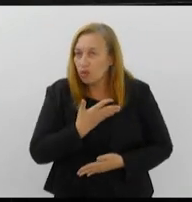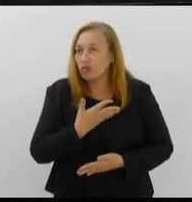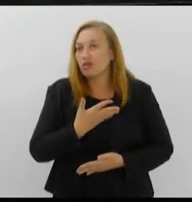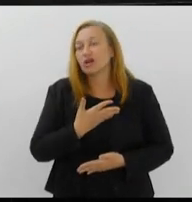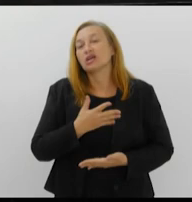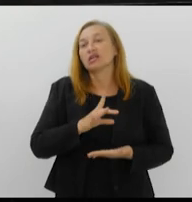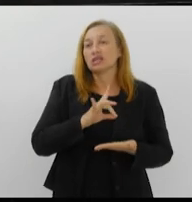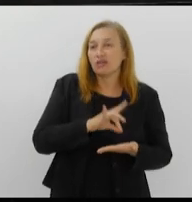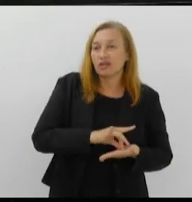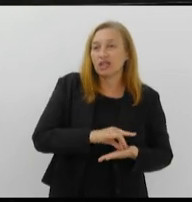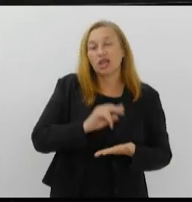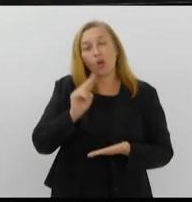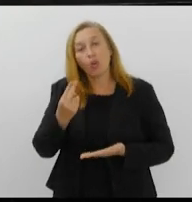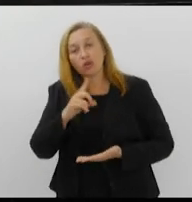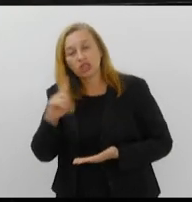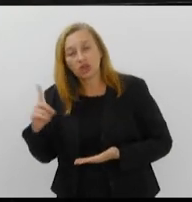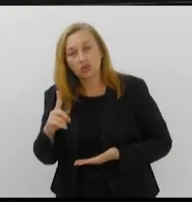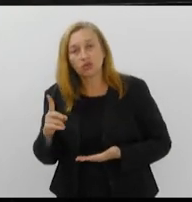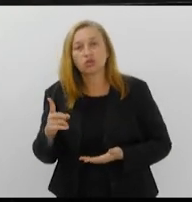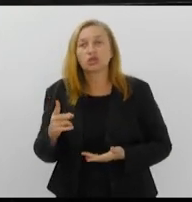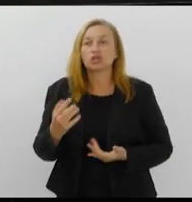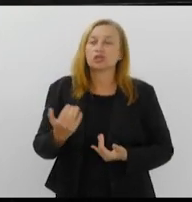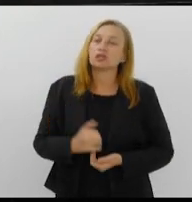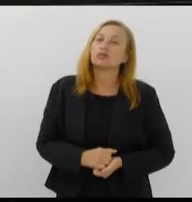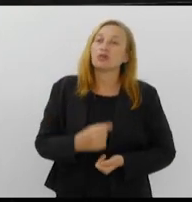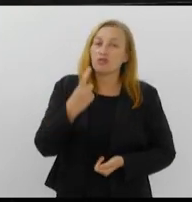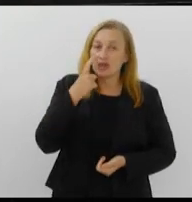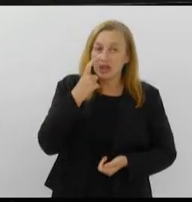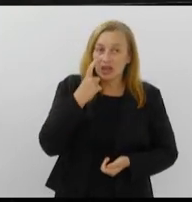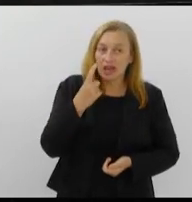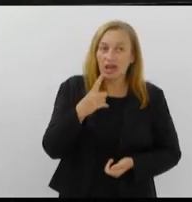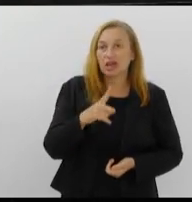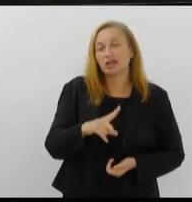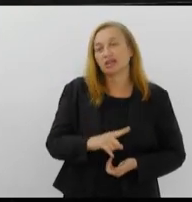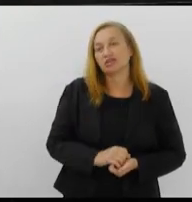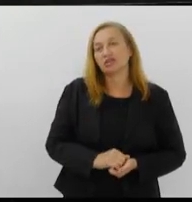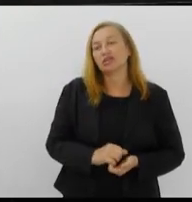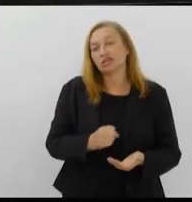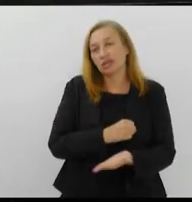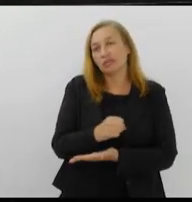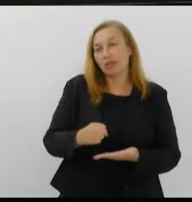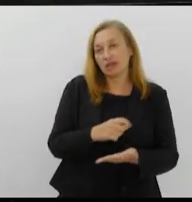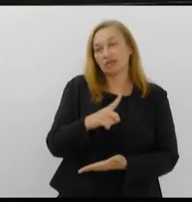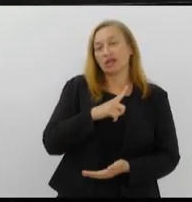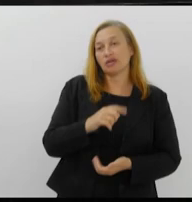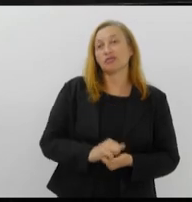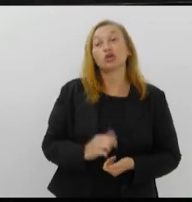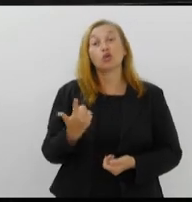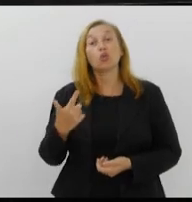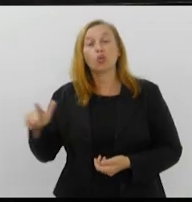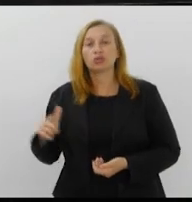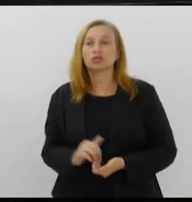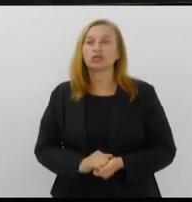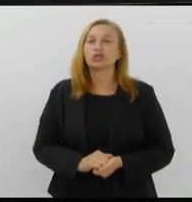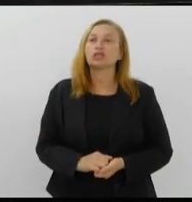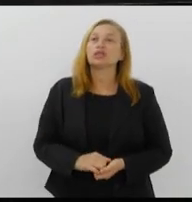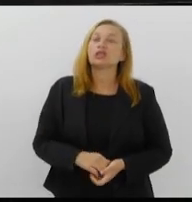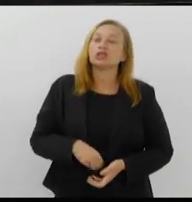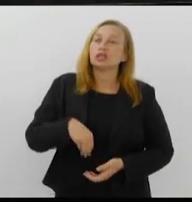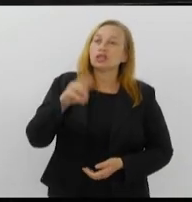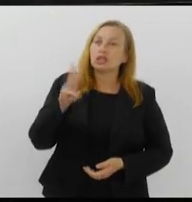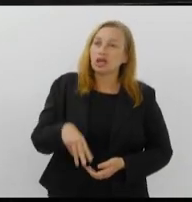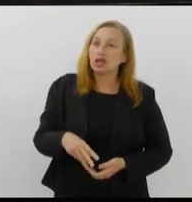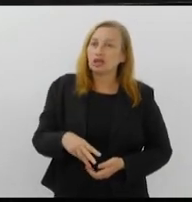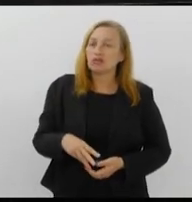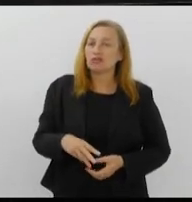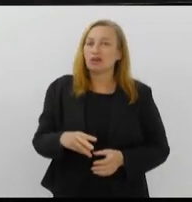de correr atrás de uma informação para verificar se ela tem alguma base. Outra coisa, quem vai formar a sua